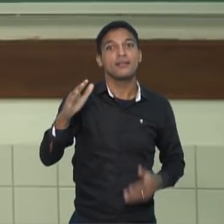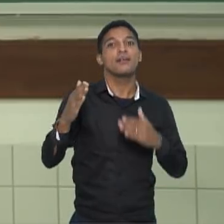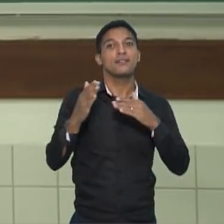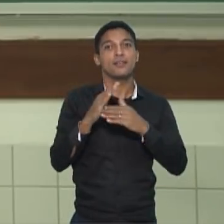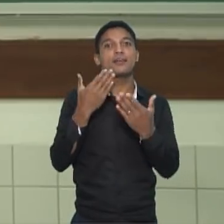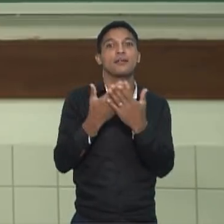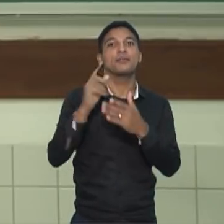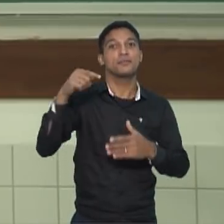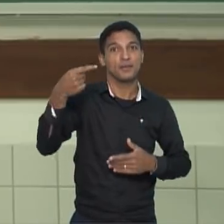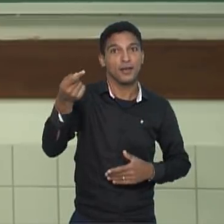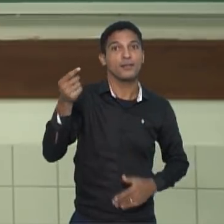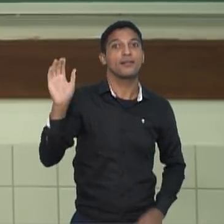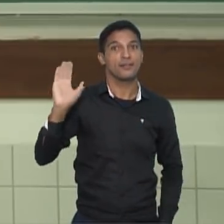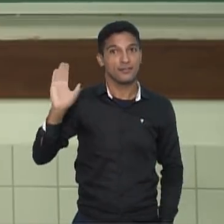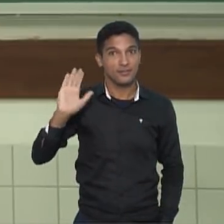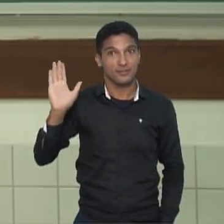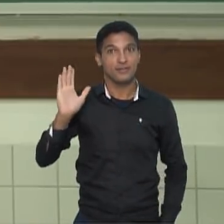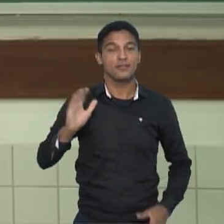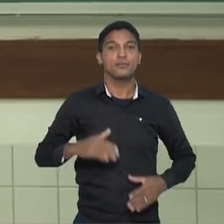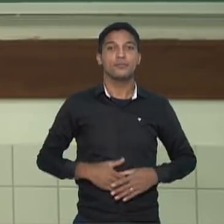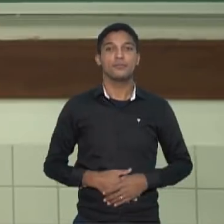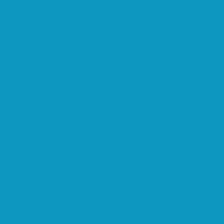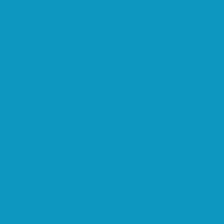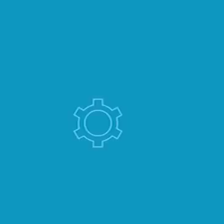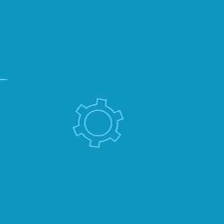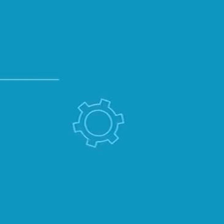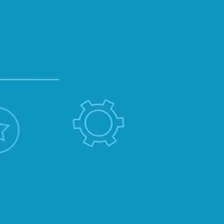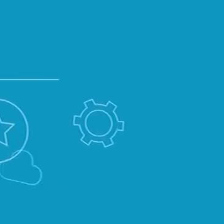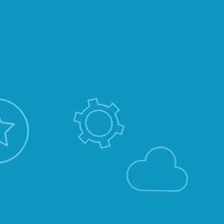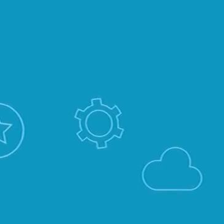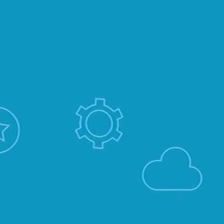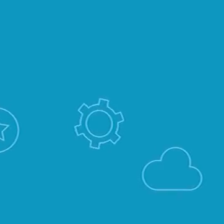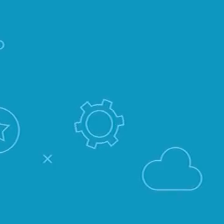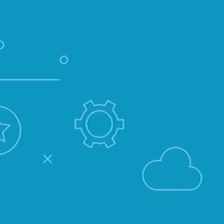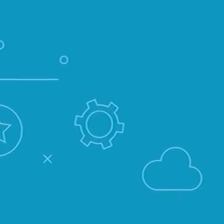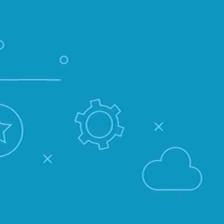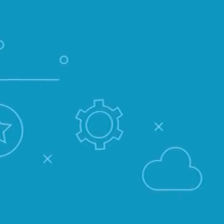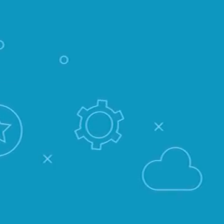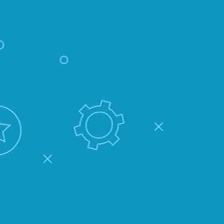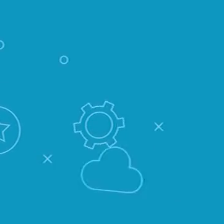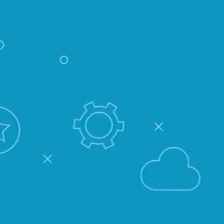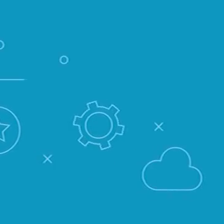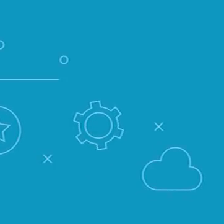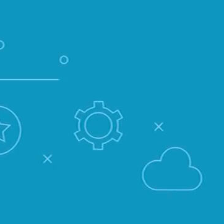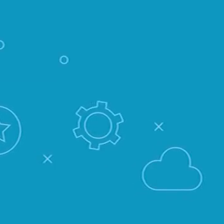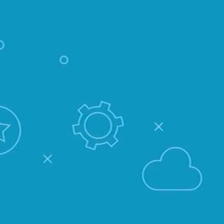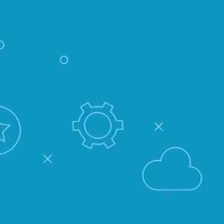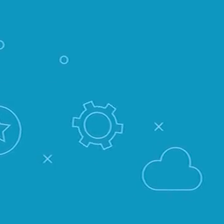aula.